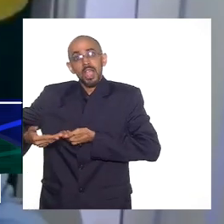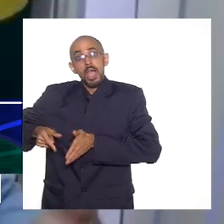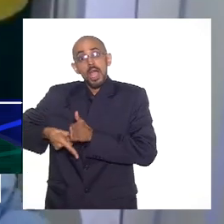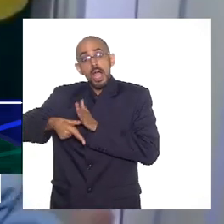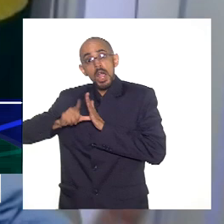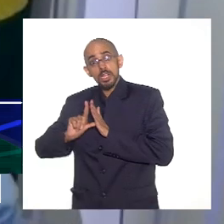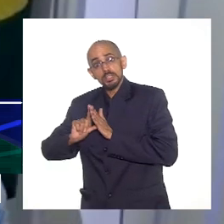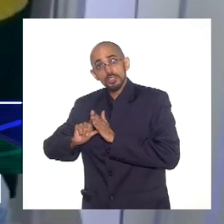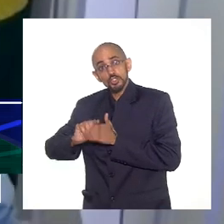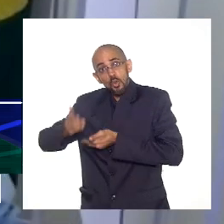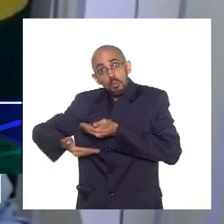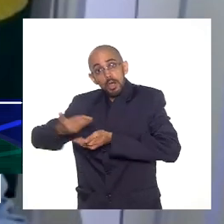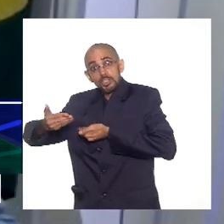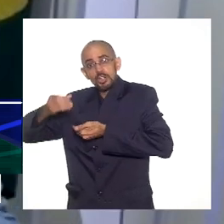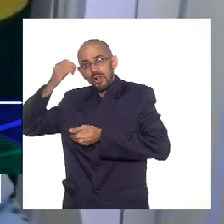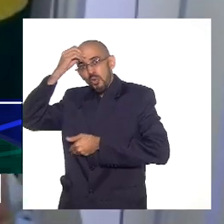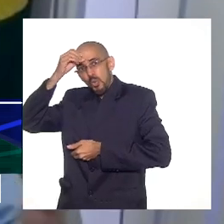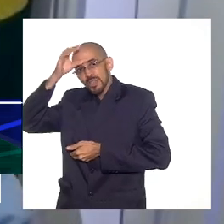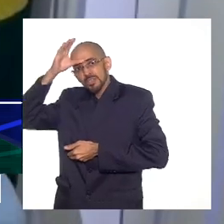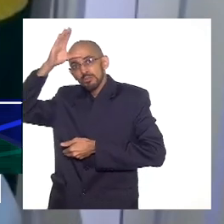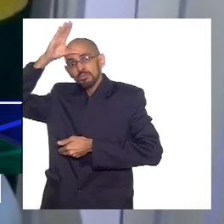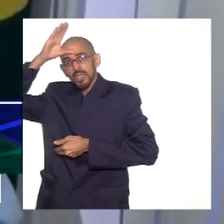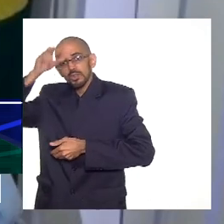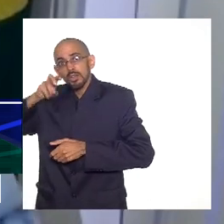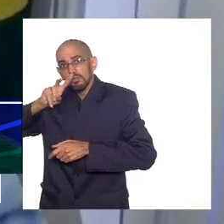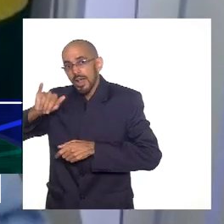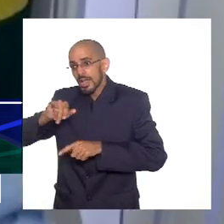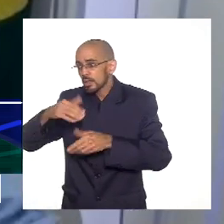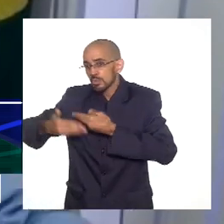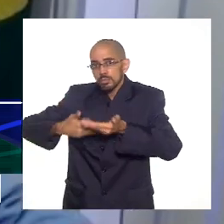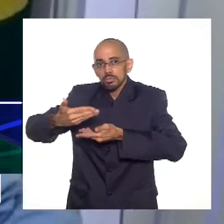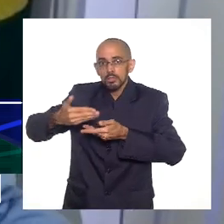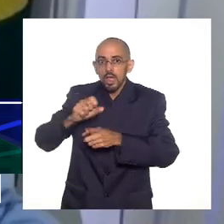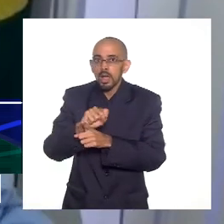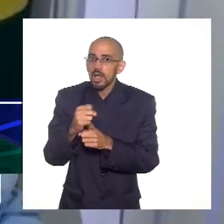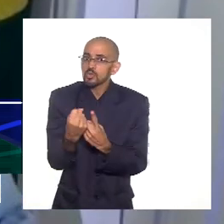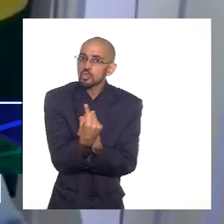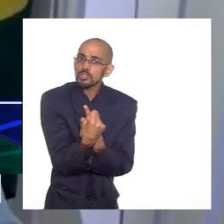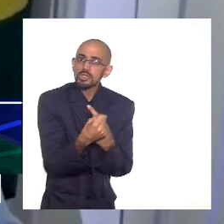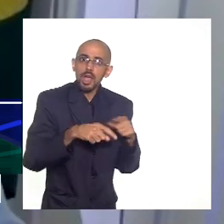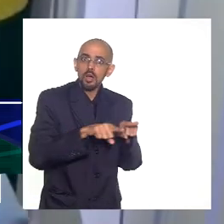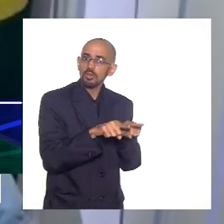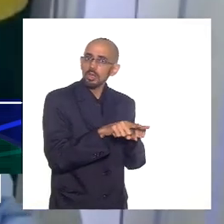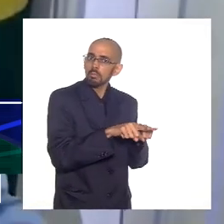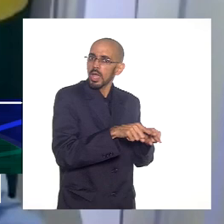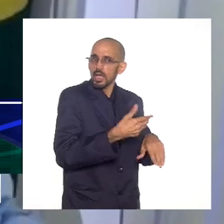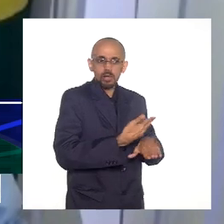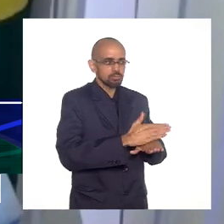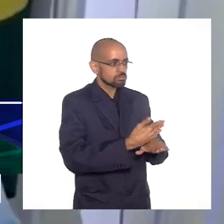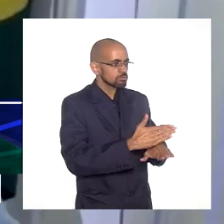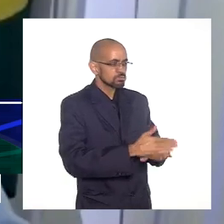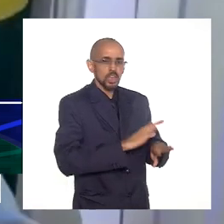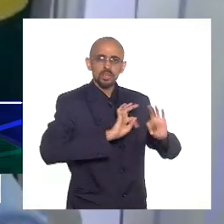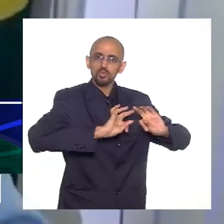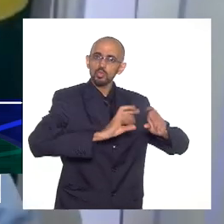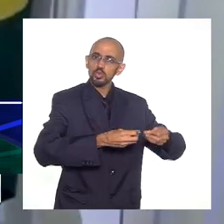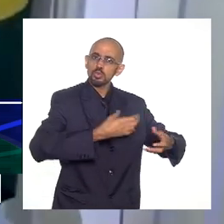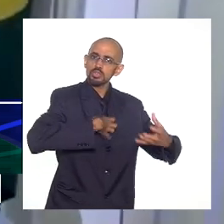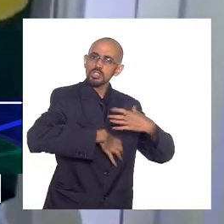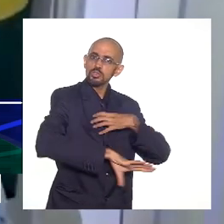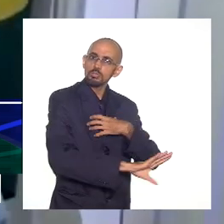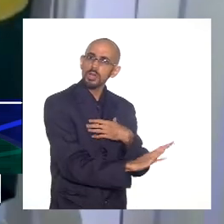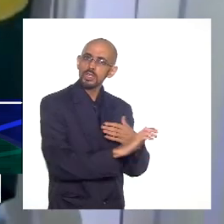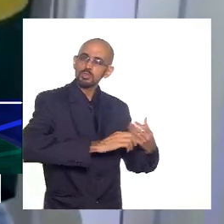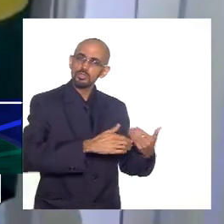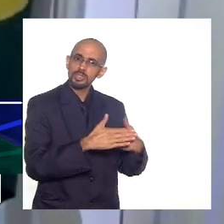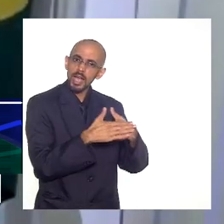um lugar de socialização. E as pessoas se socializam compartilhando práticas, saberes, sentimentos,